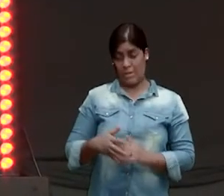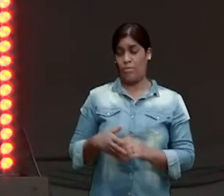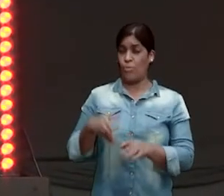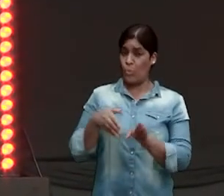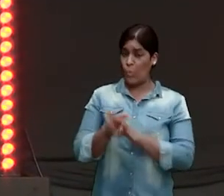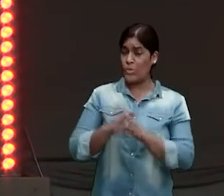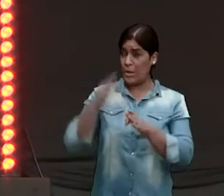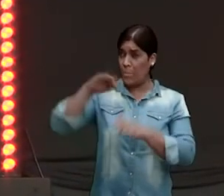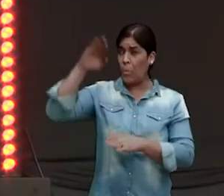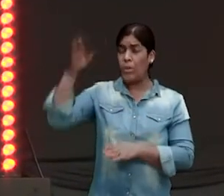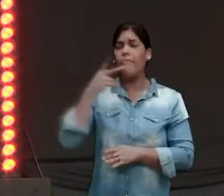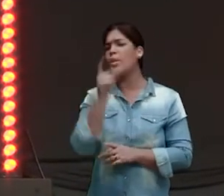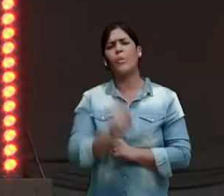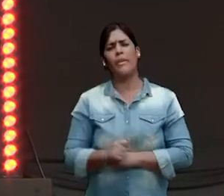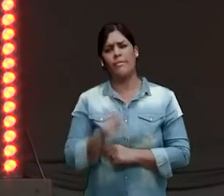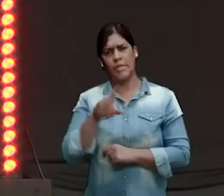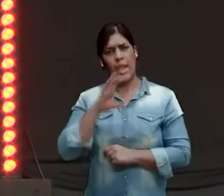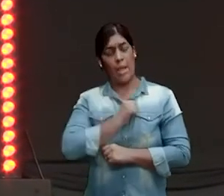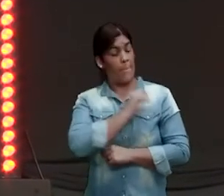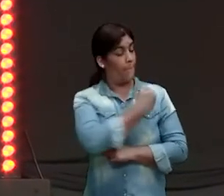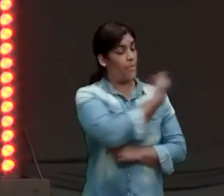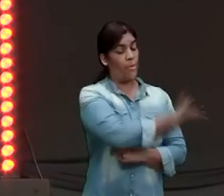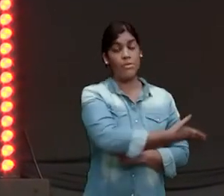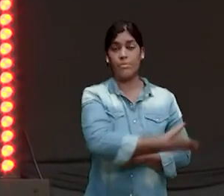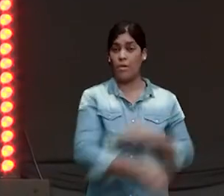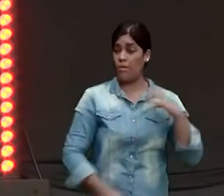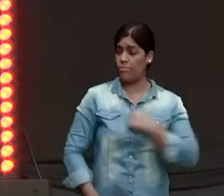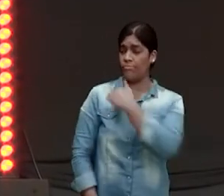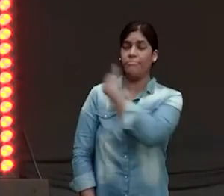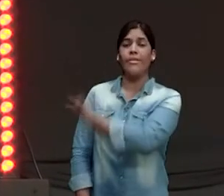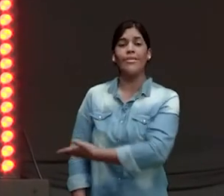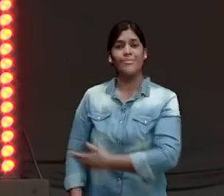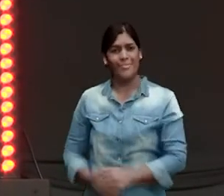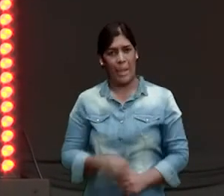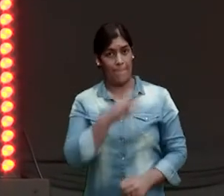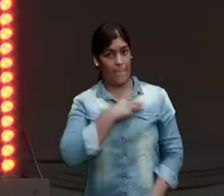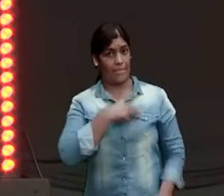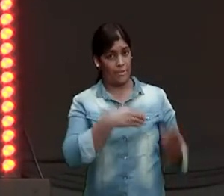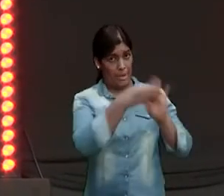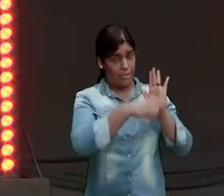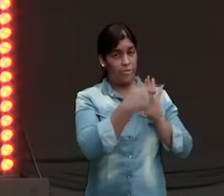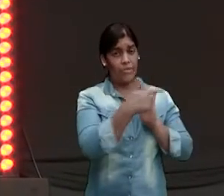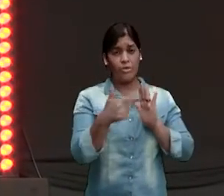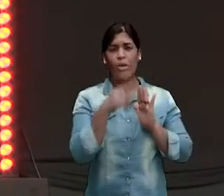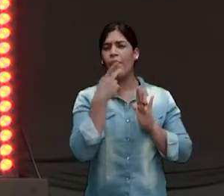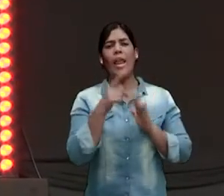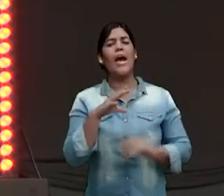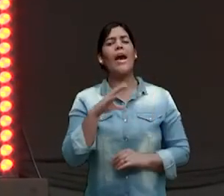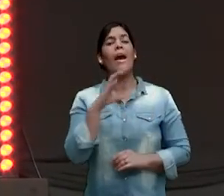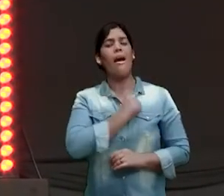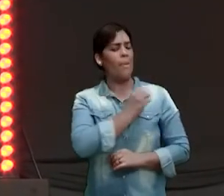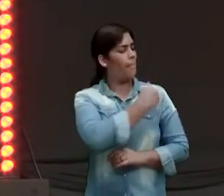Me manda o seu próximo Oi Mateus 22 eles exame seu próximo como a si